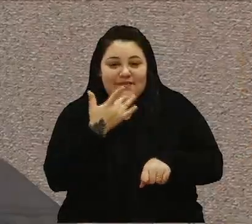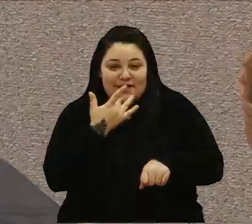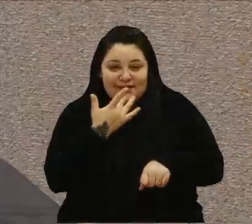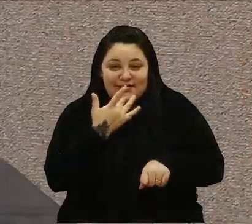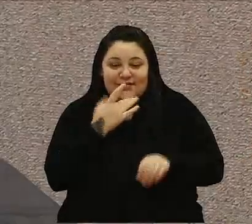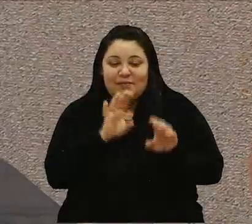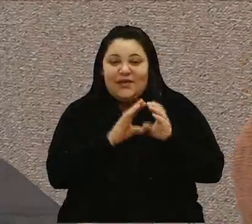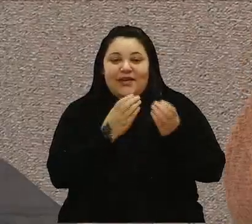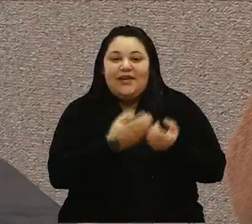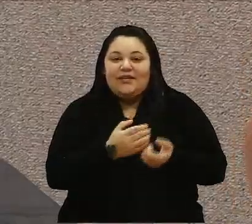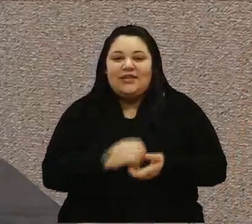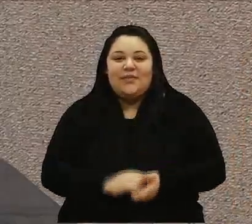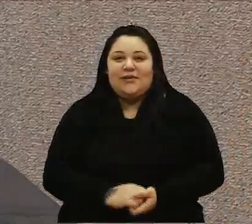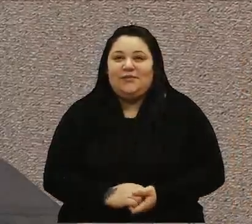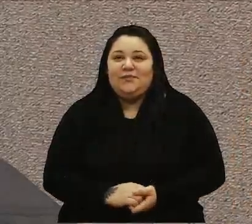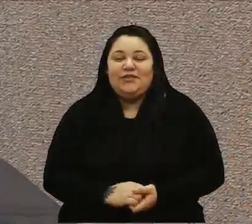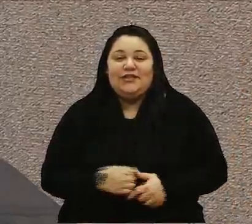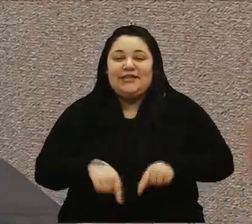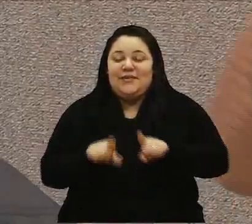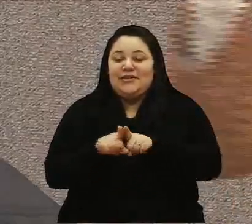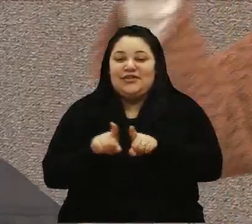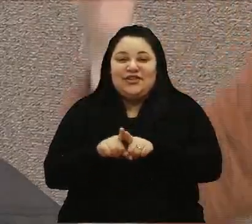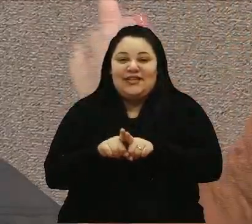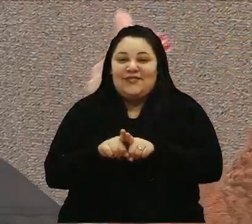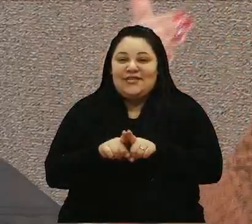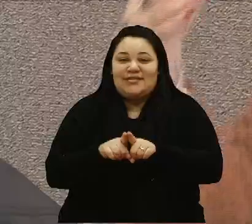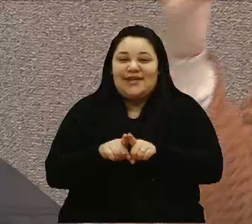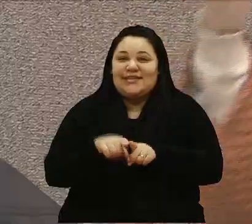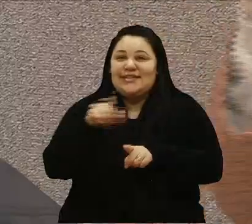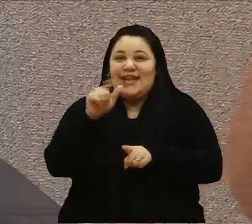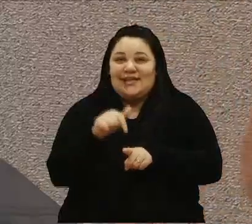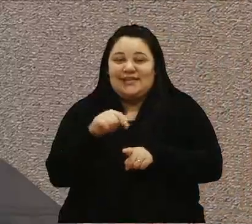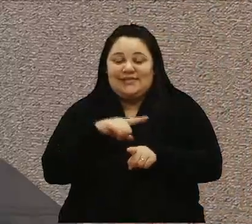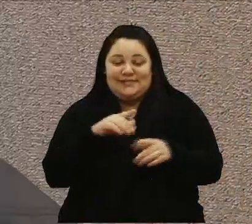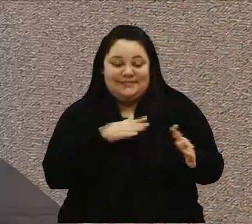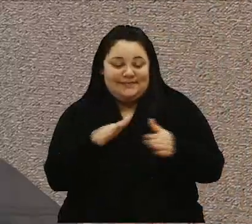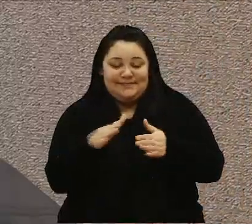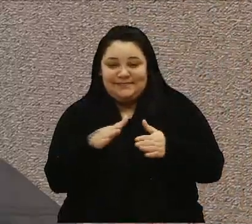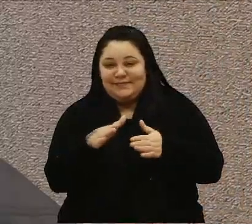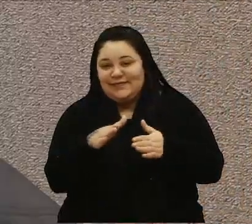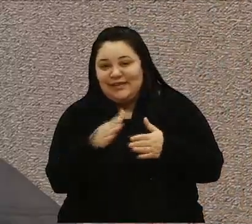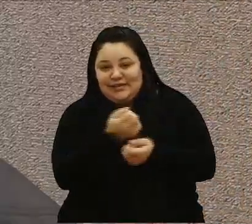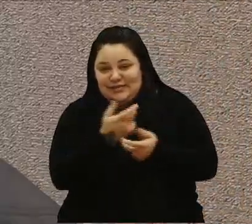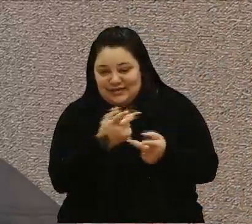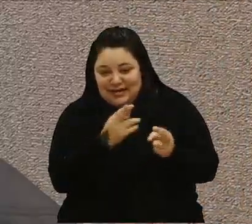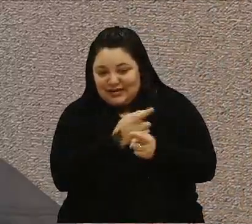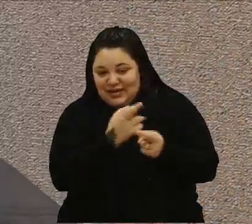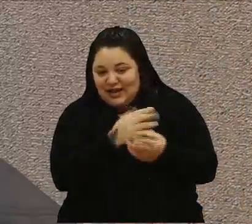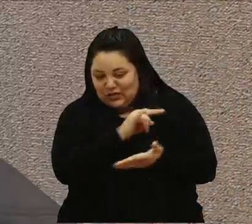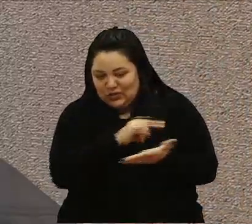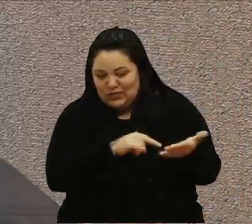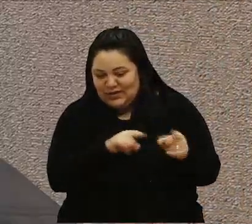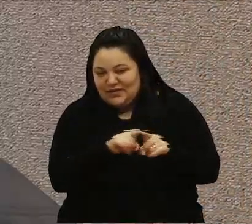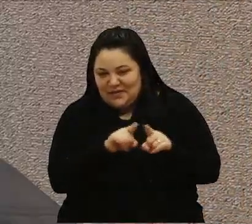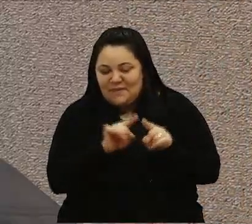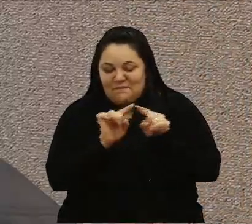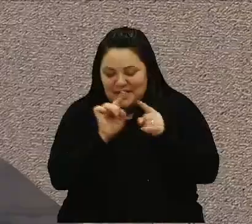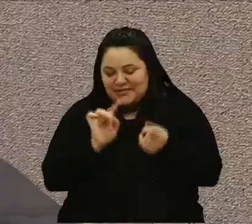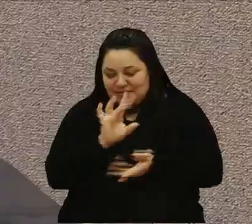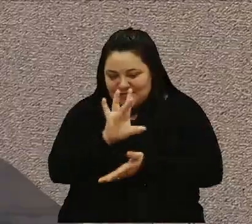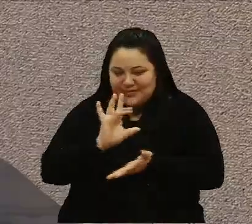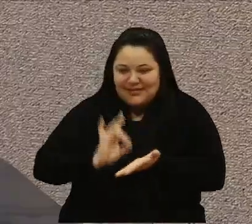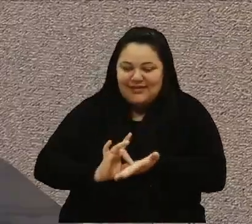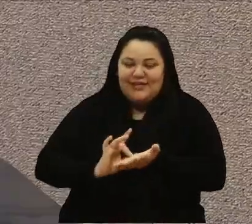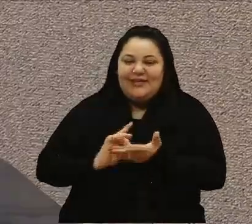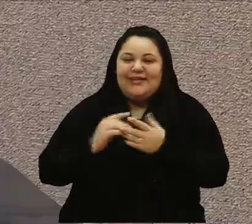daqui tem trâmites, os Correios vão ter que fazer alteração, o município vai fazer essa alteração, mas a gente vai efetivamente ter